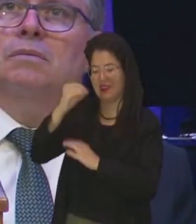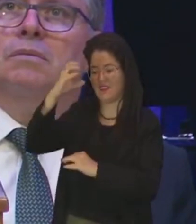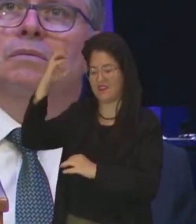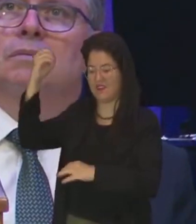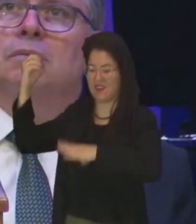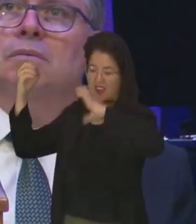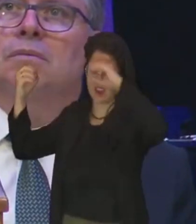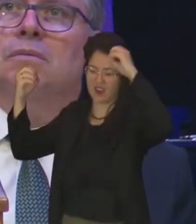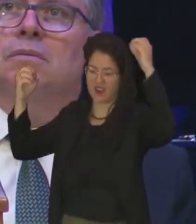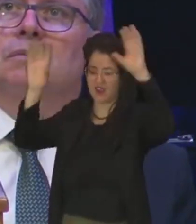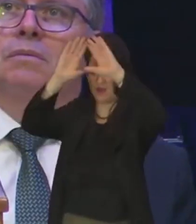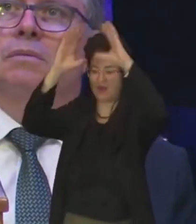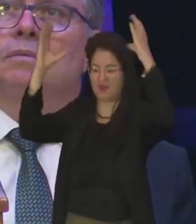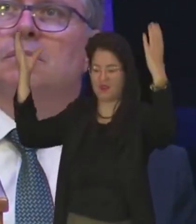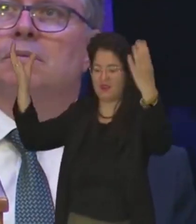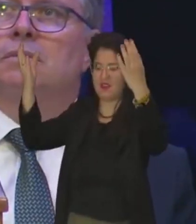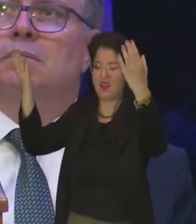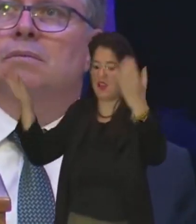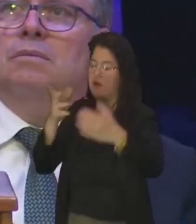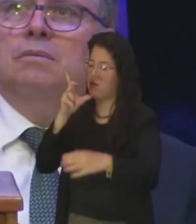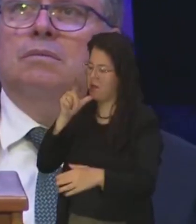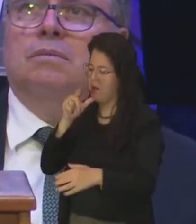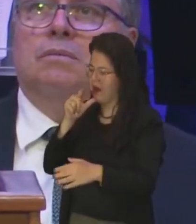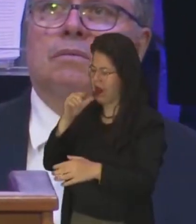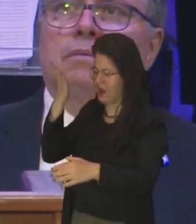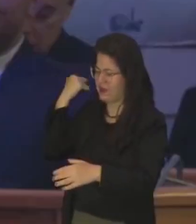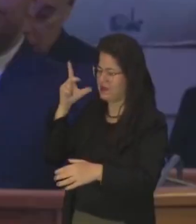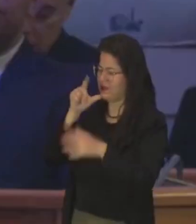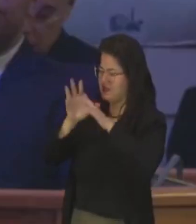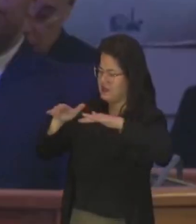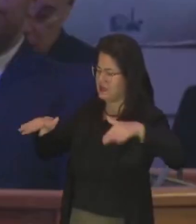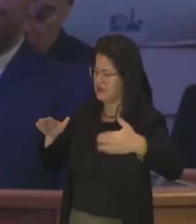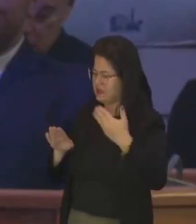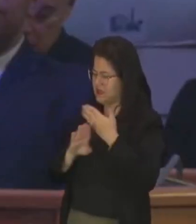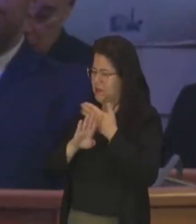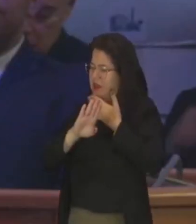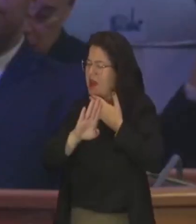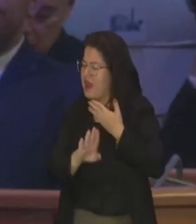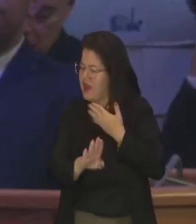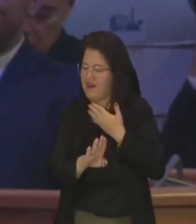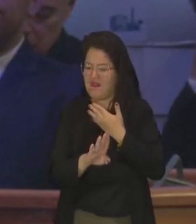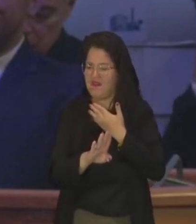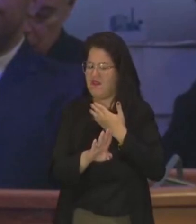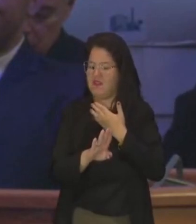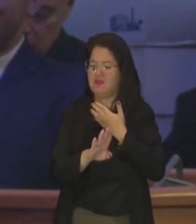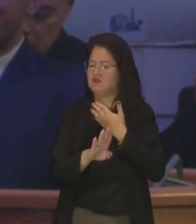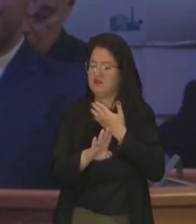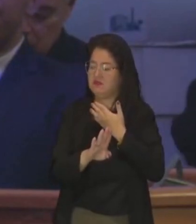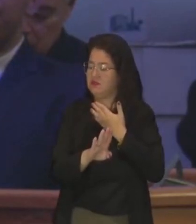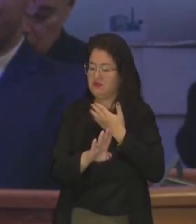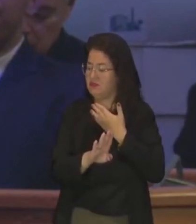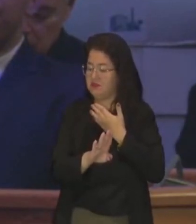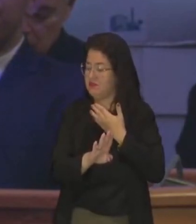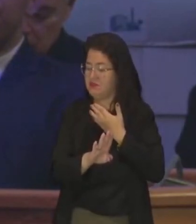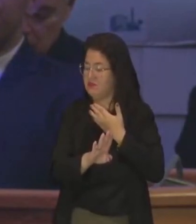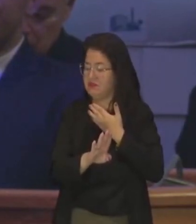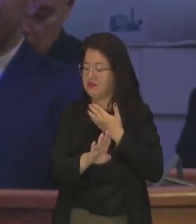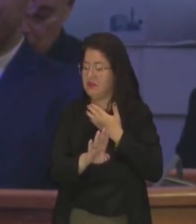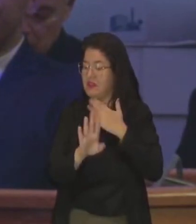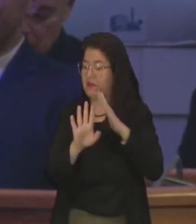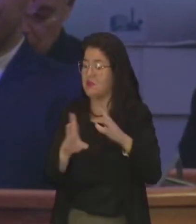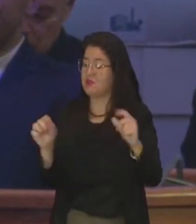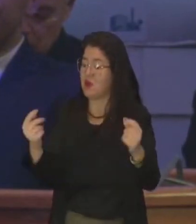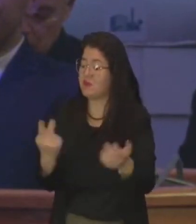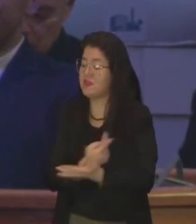céu. Agora o mar está aqui separando, não tem mais como chegar lá perto de Deus. Mas um dia, nosso